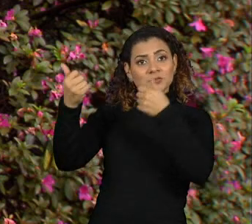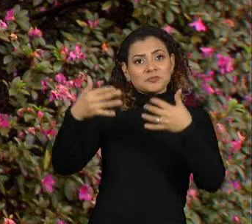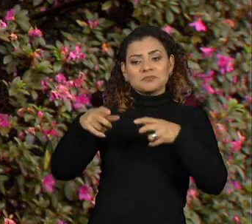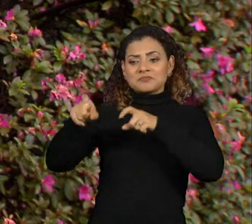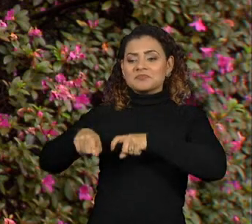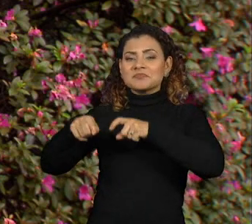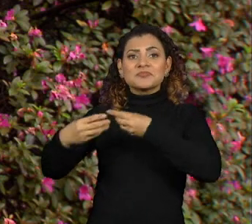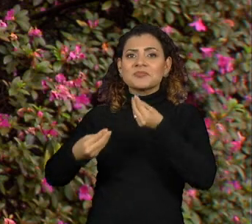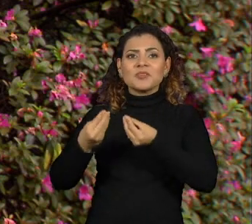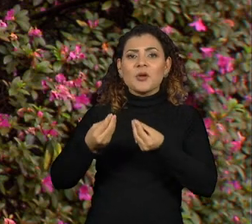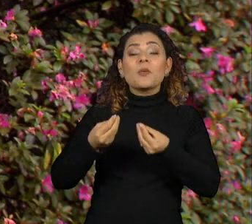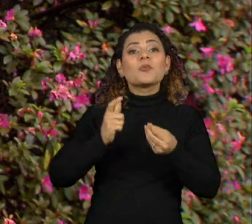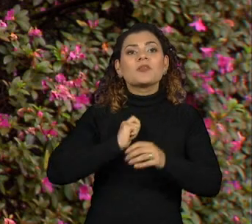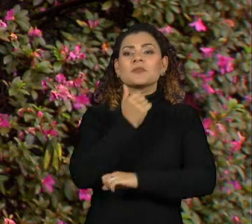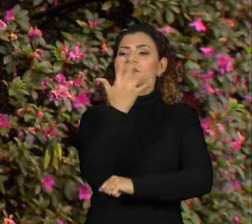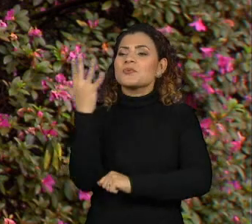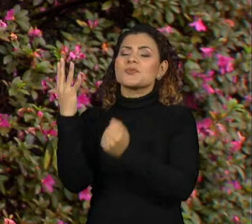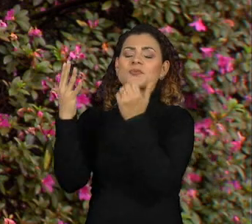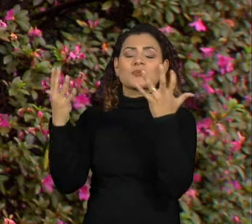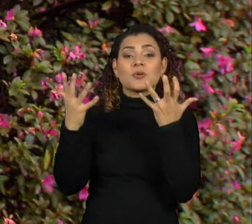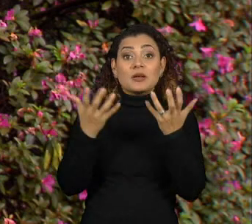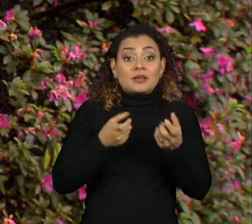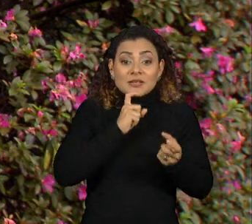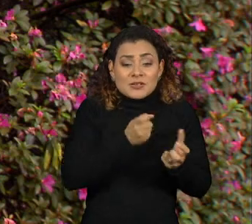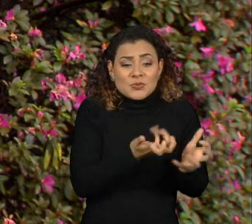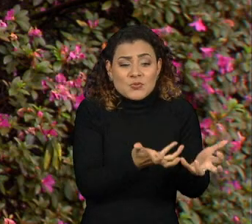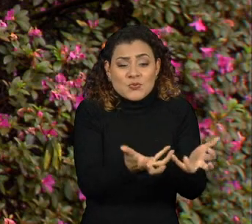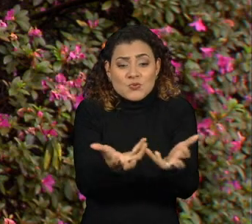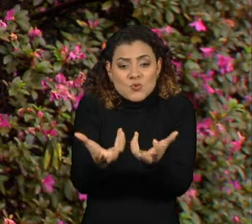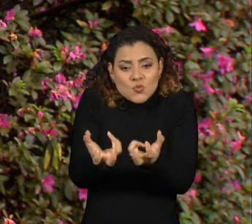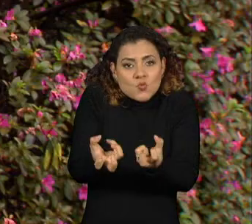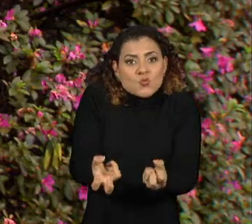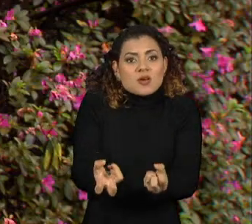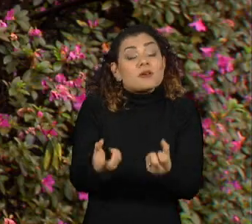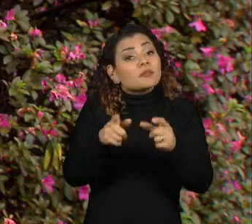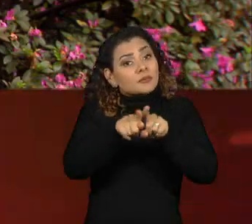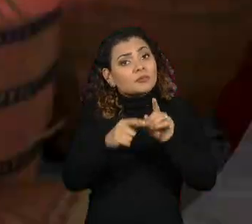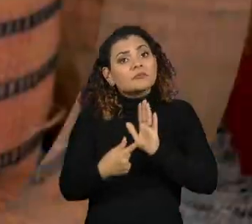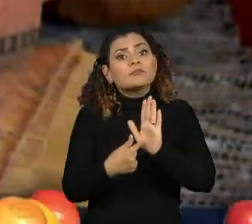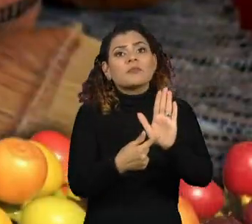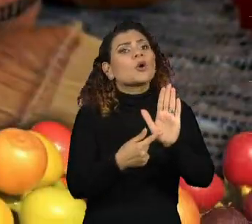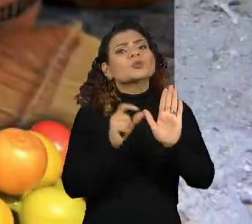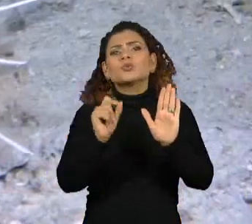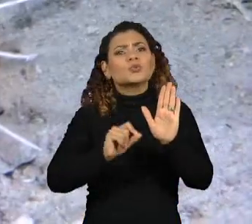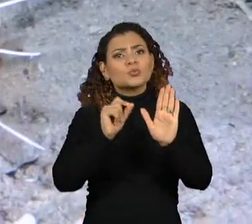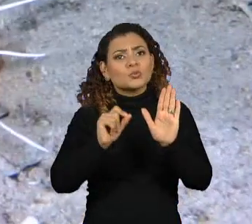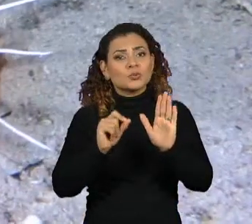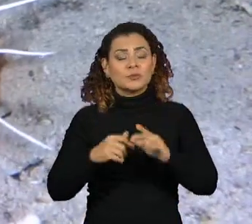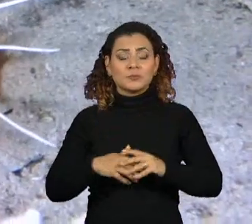personagens da Caatinga e as transformações da natureza. E veja também...